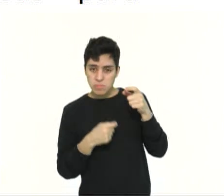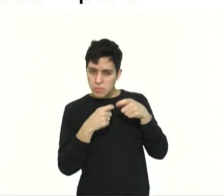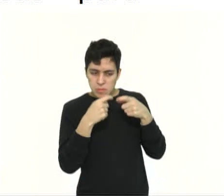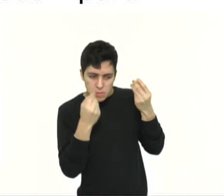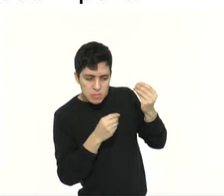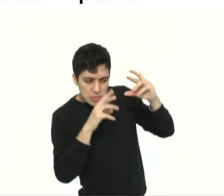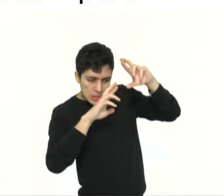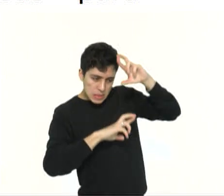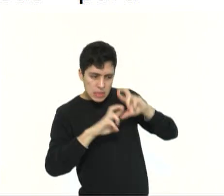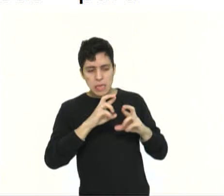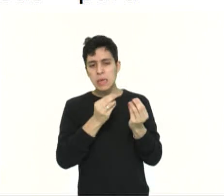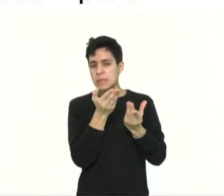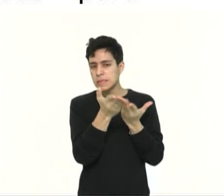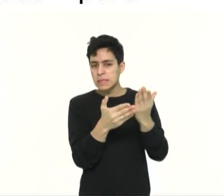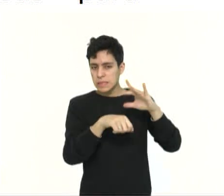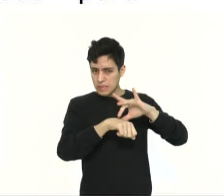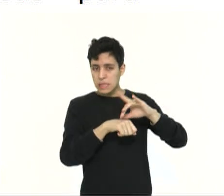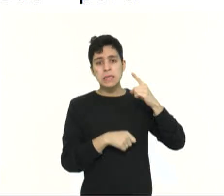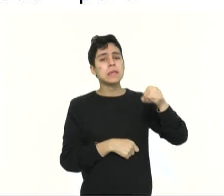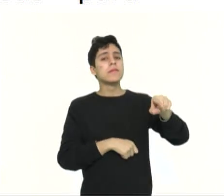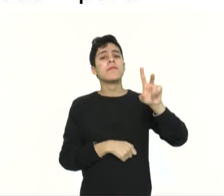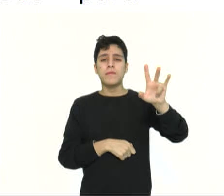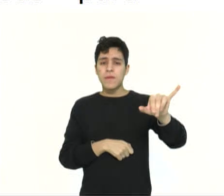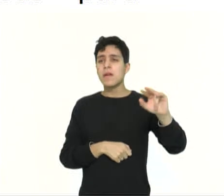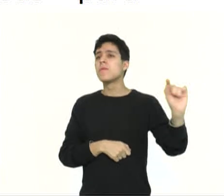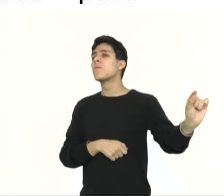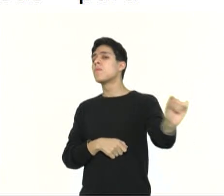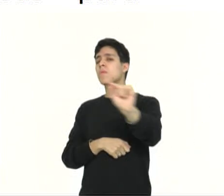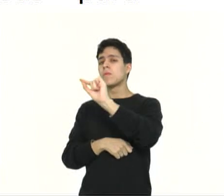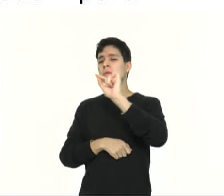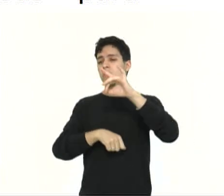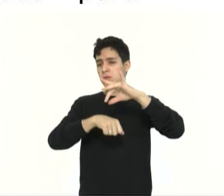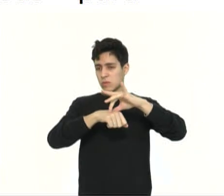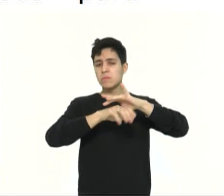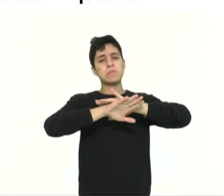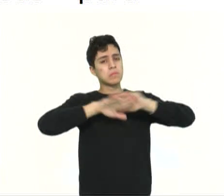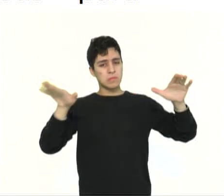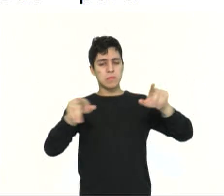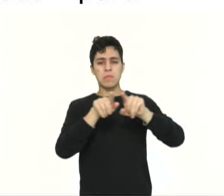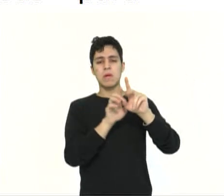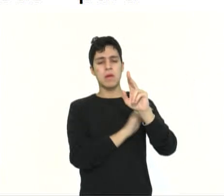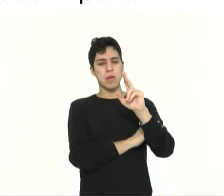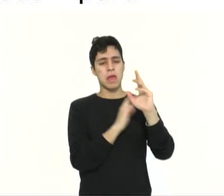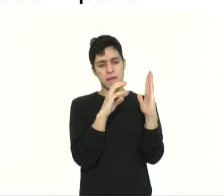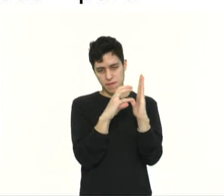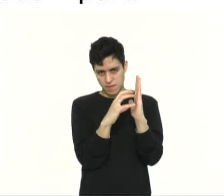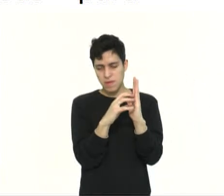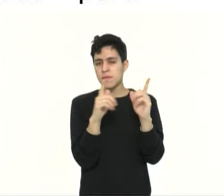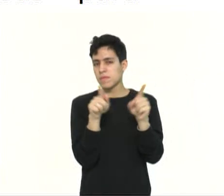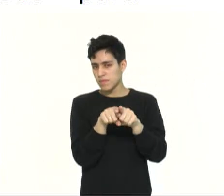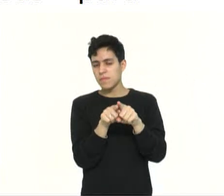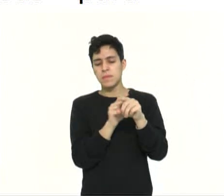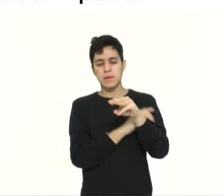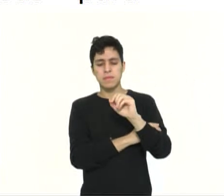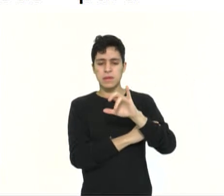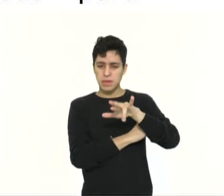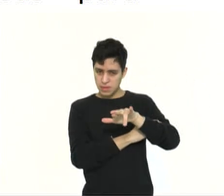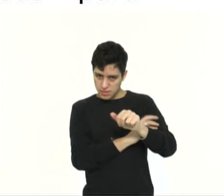Como será daqui em diante, com o mundo da tecnologia a absorver tudo e todos, o que é que as crianças nascidas